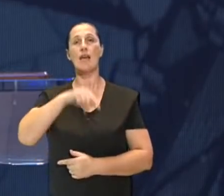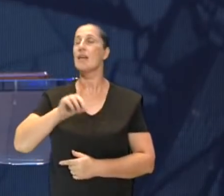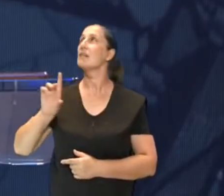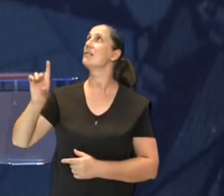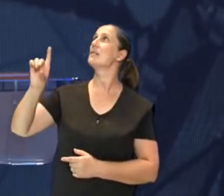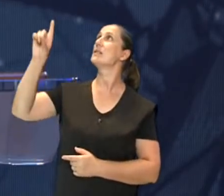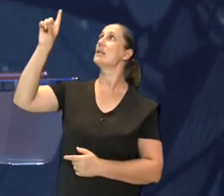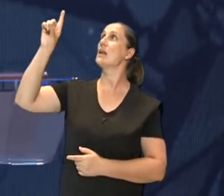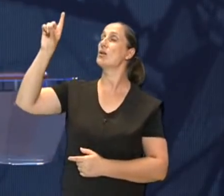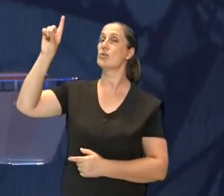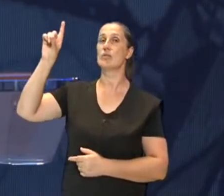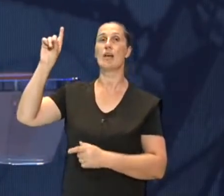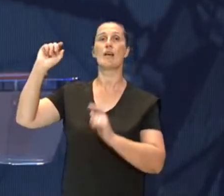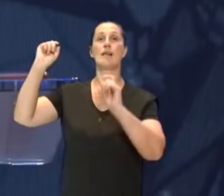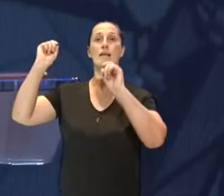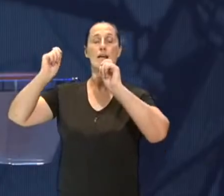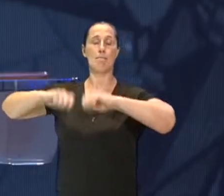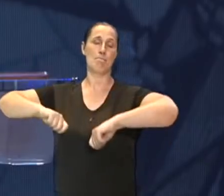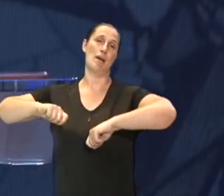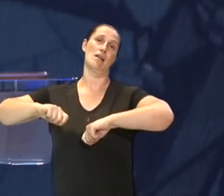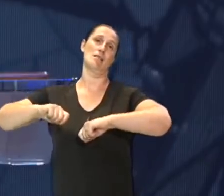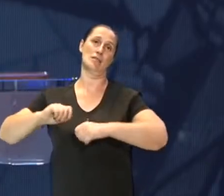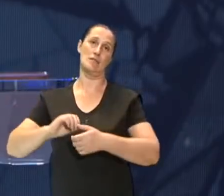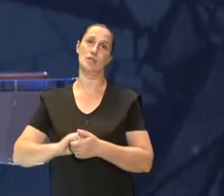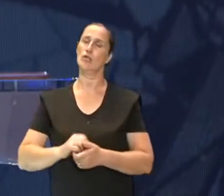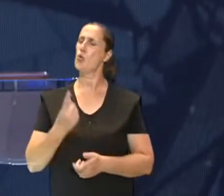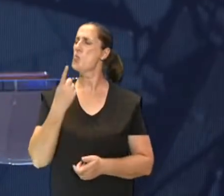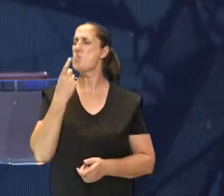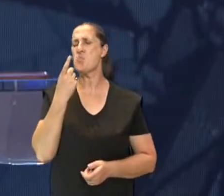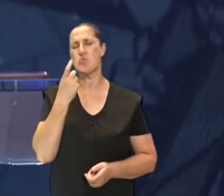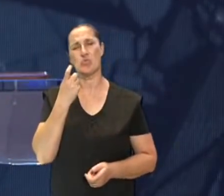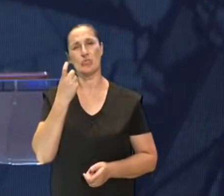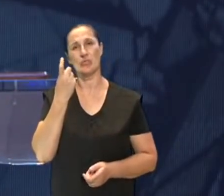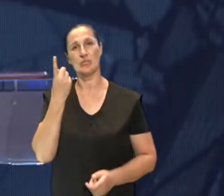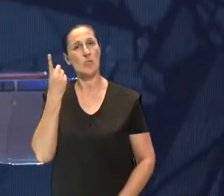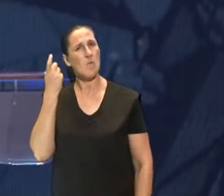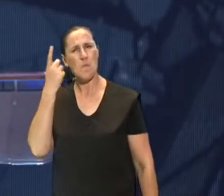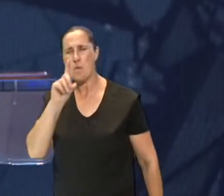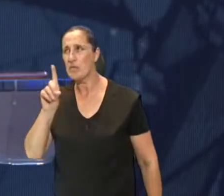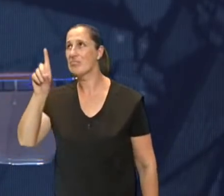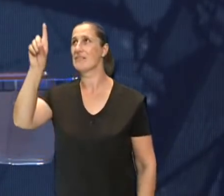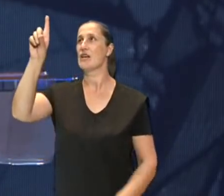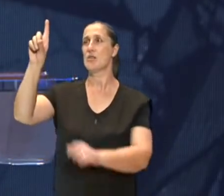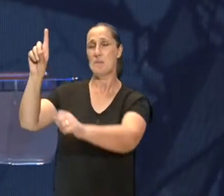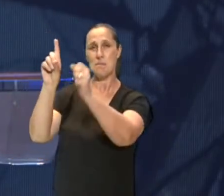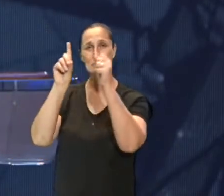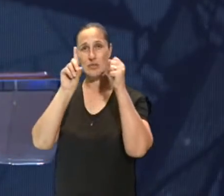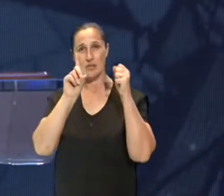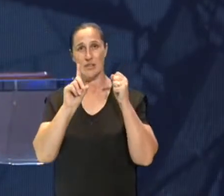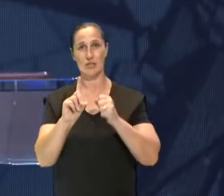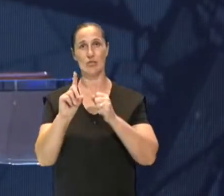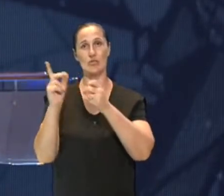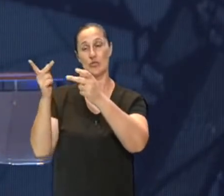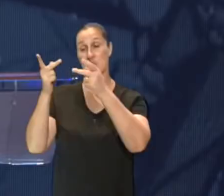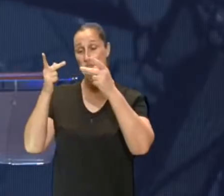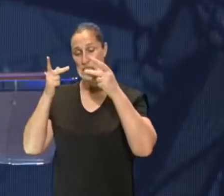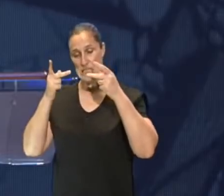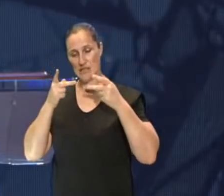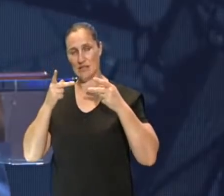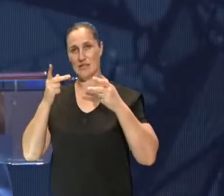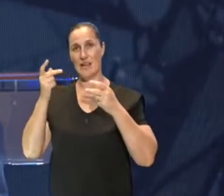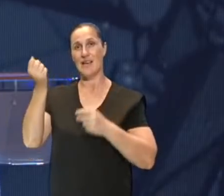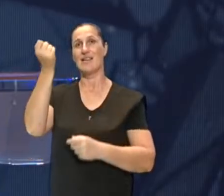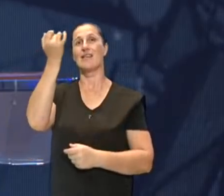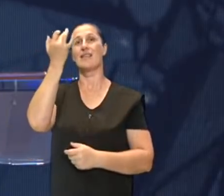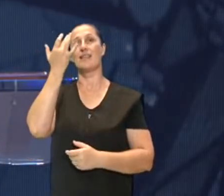e portas onde não é possível abrir-se, é o Deus Todo-Poderoso, que nos visita com a sua